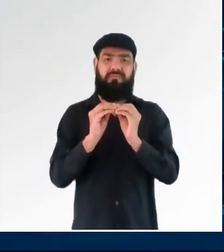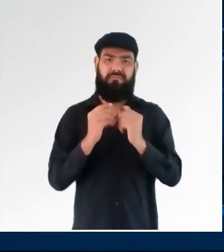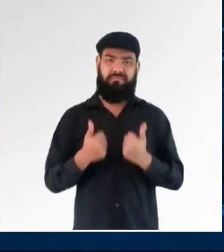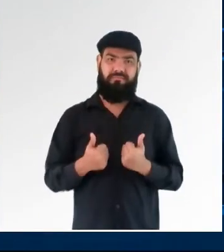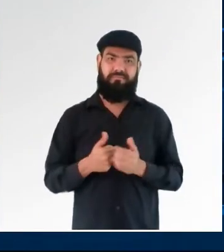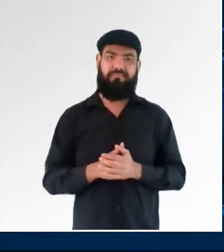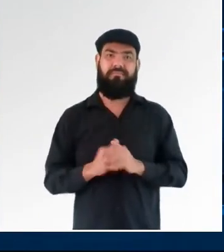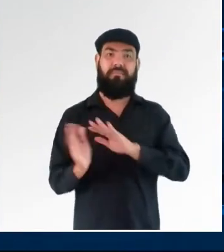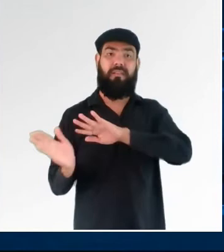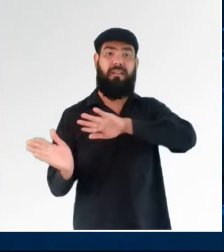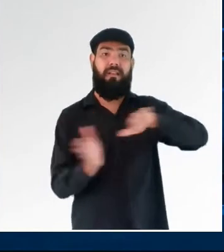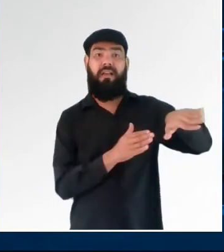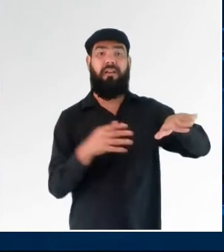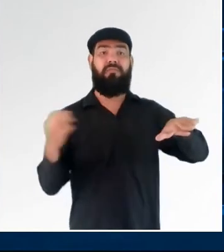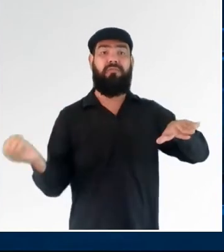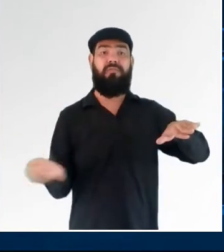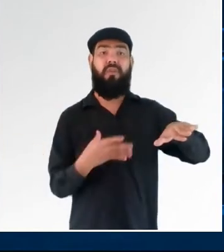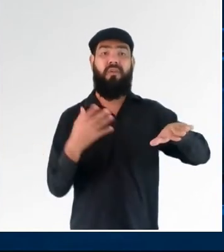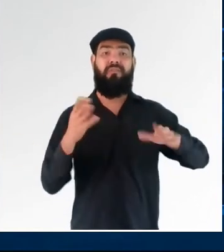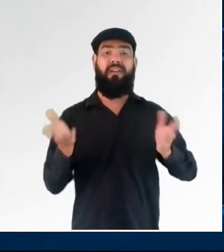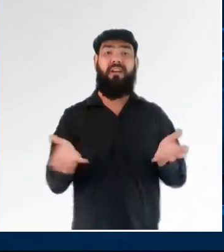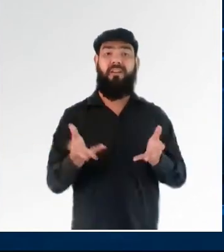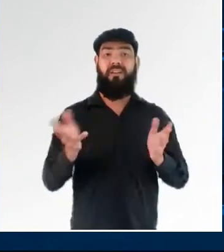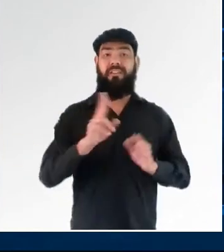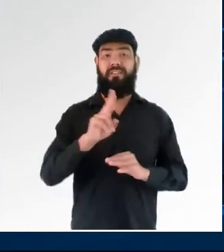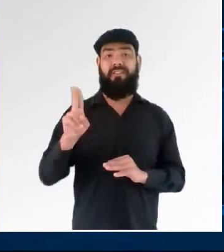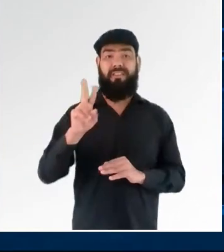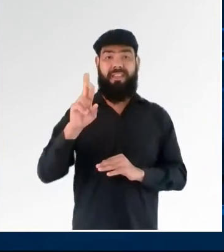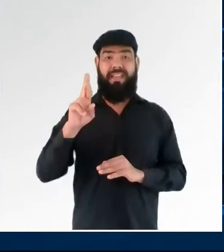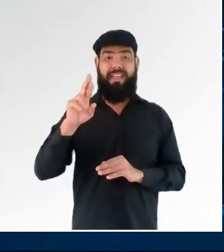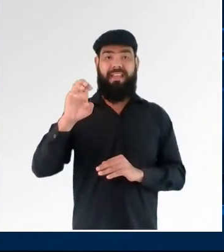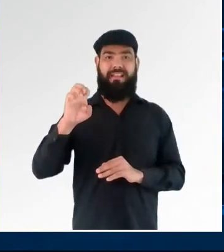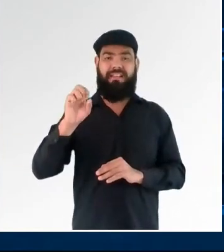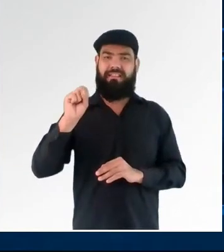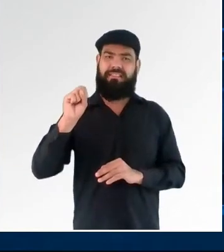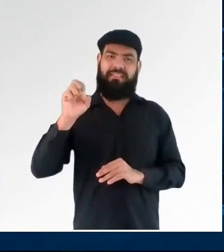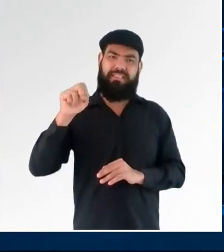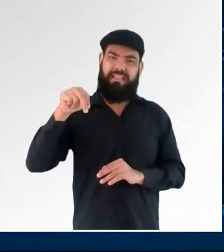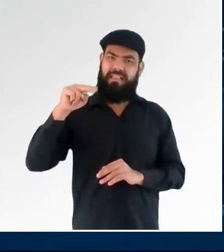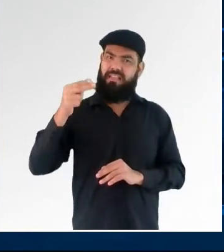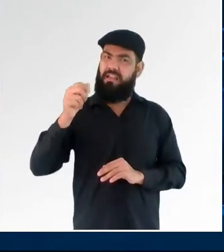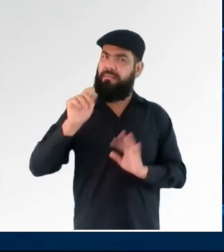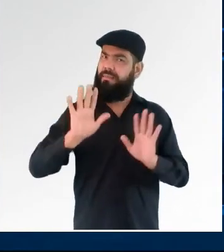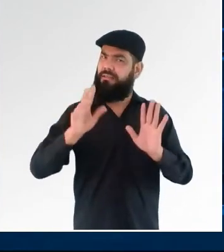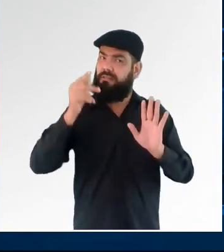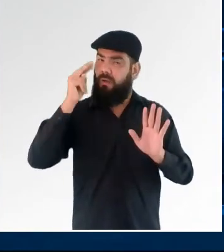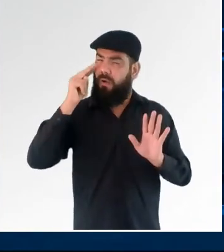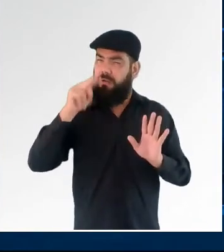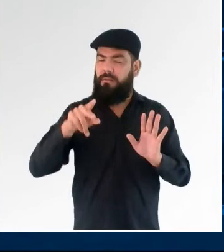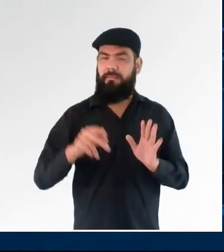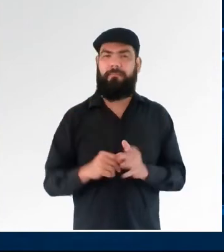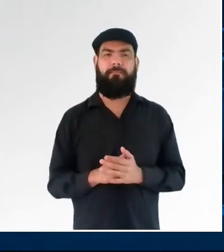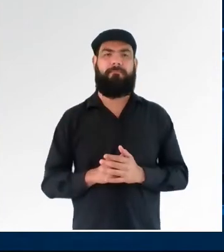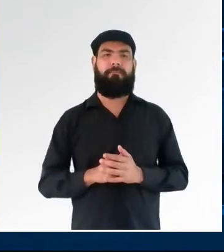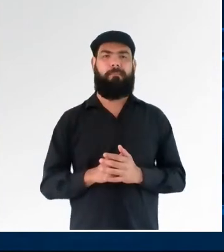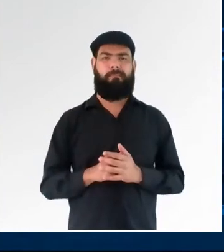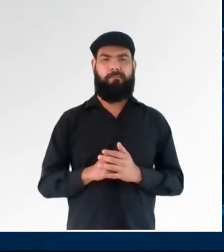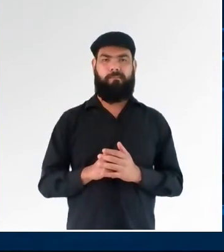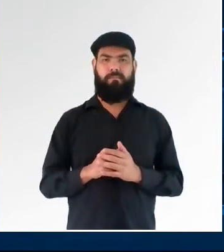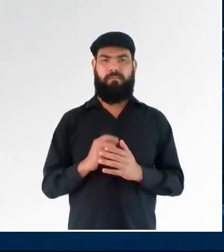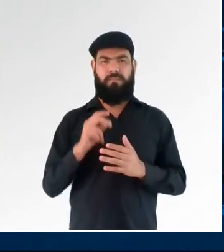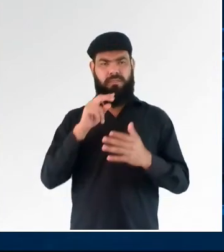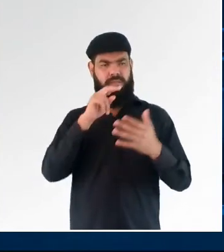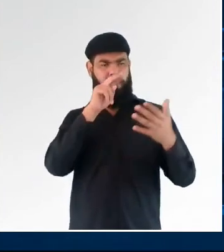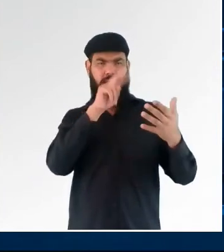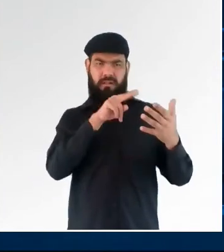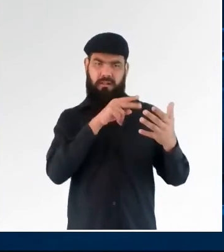gênero? Vamos lá, vamos falar sobre o gênero resenha. Mas olha só, gênero resenha. O que nós lemos anteriormente é